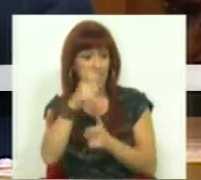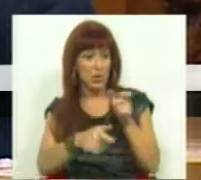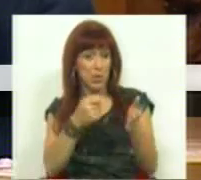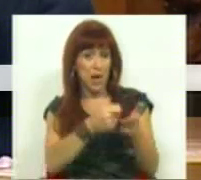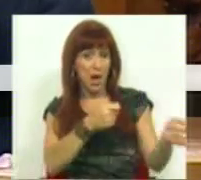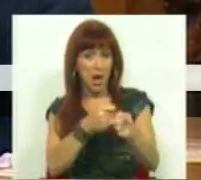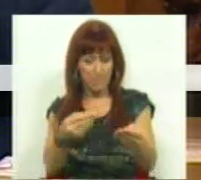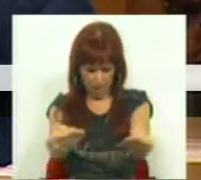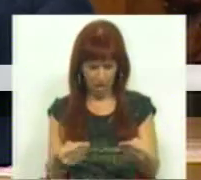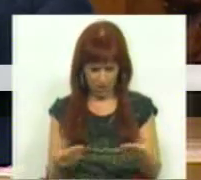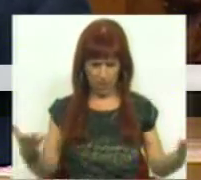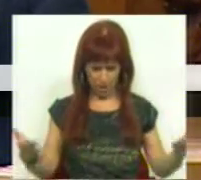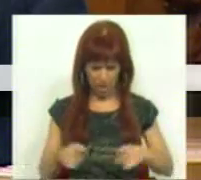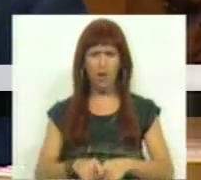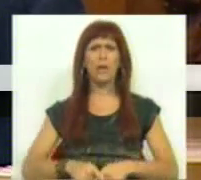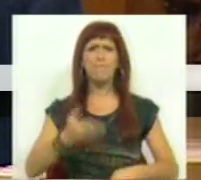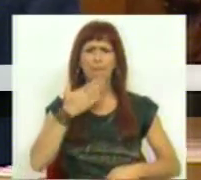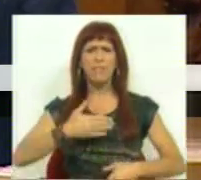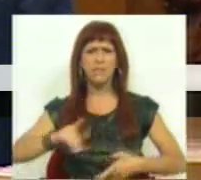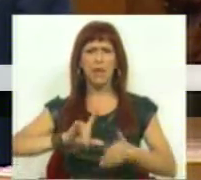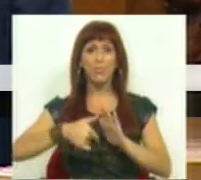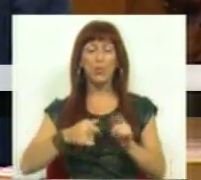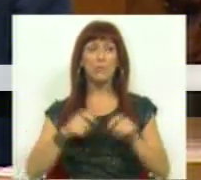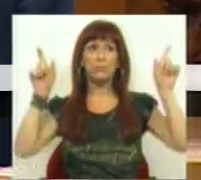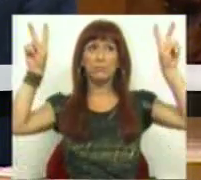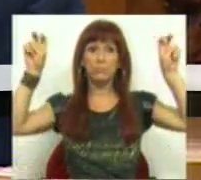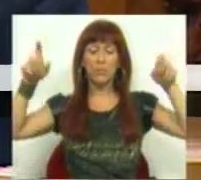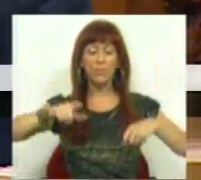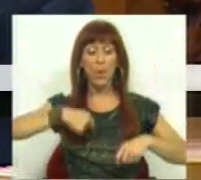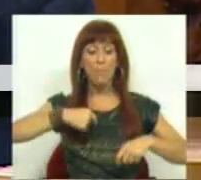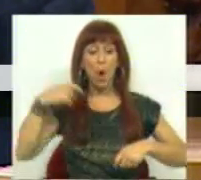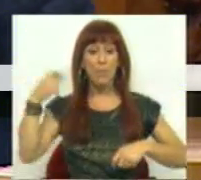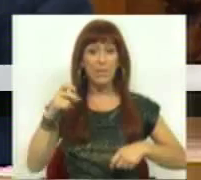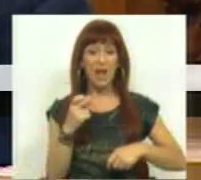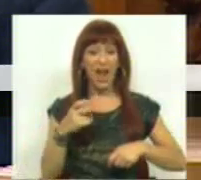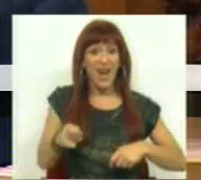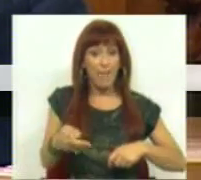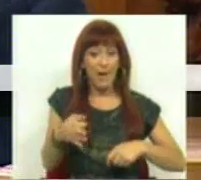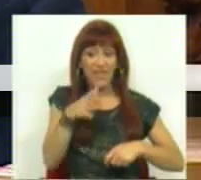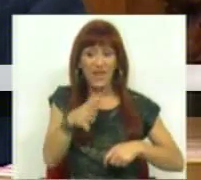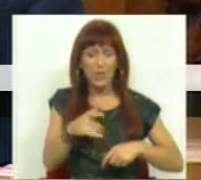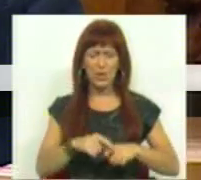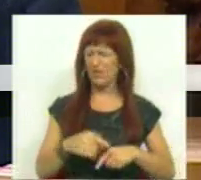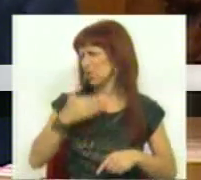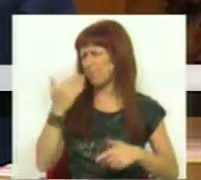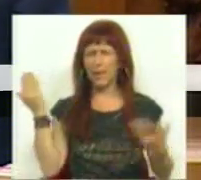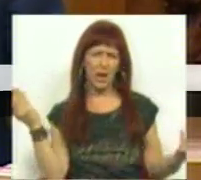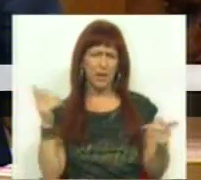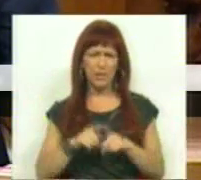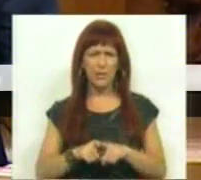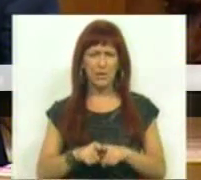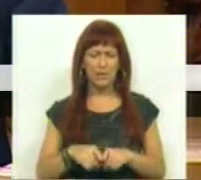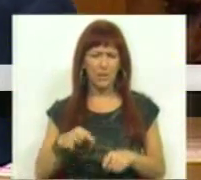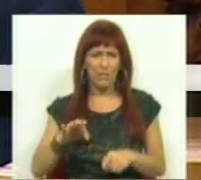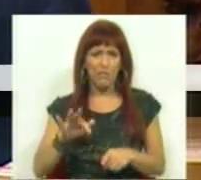contribuintes chegou agora. O megaprojeto, nas palavras do próprio presidente da AEP, foi um disparate, um